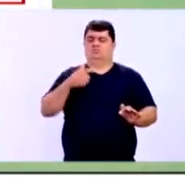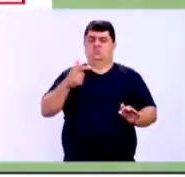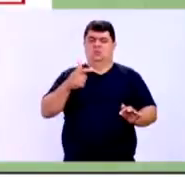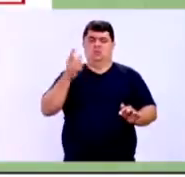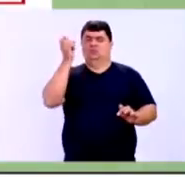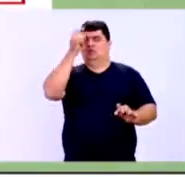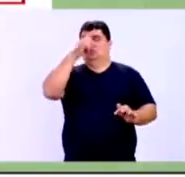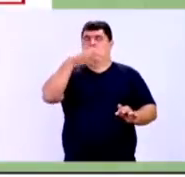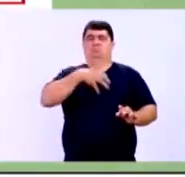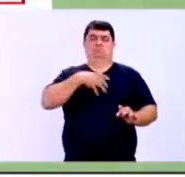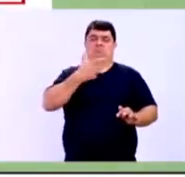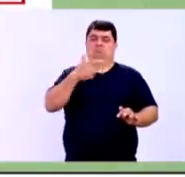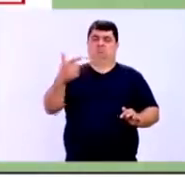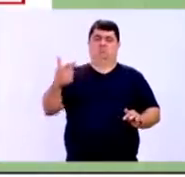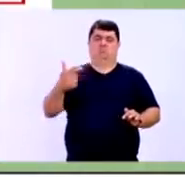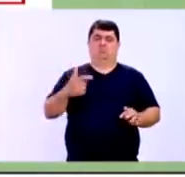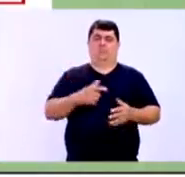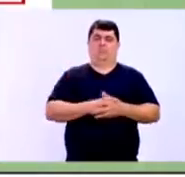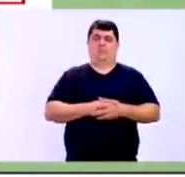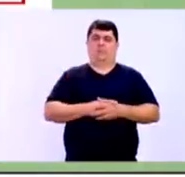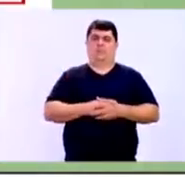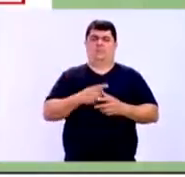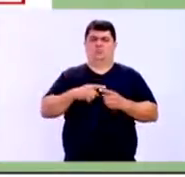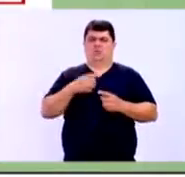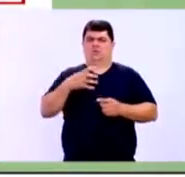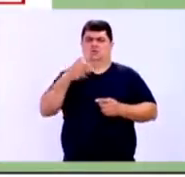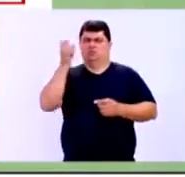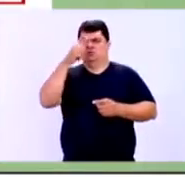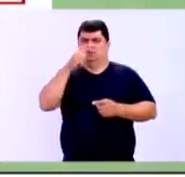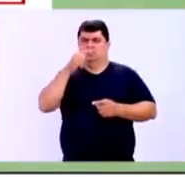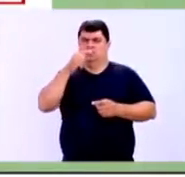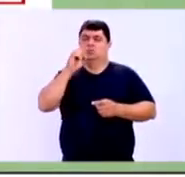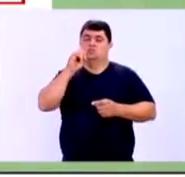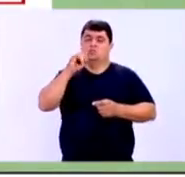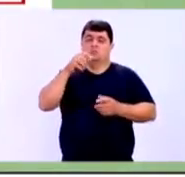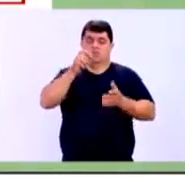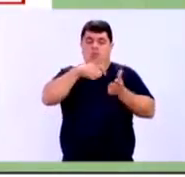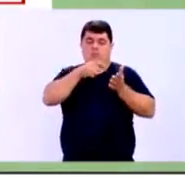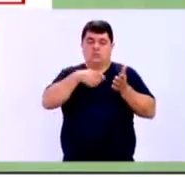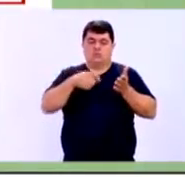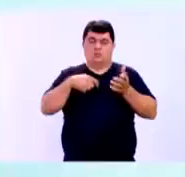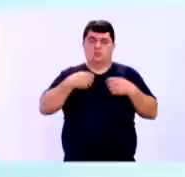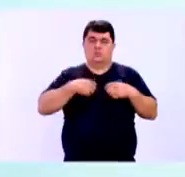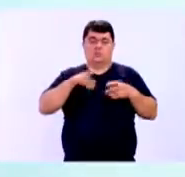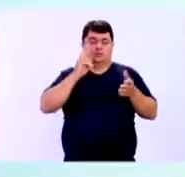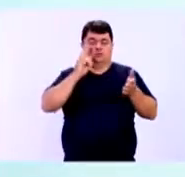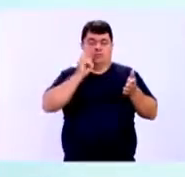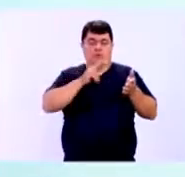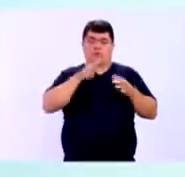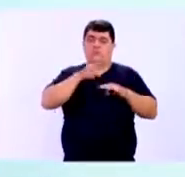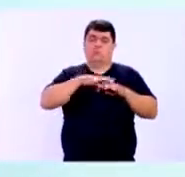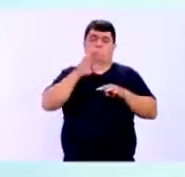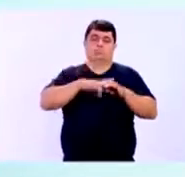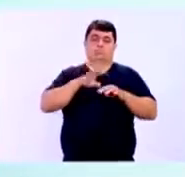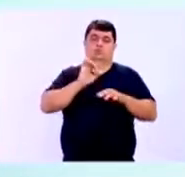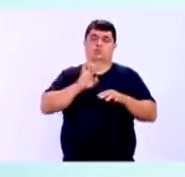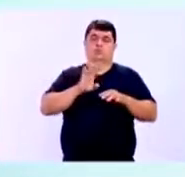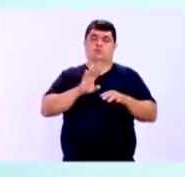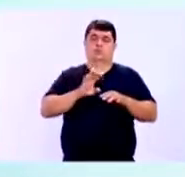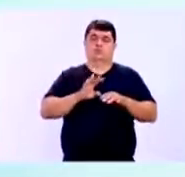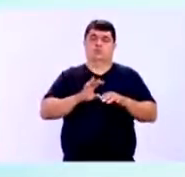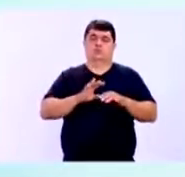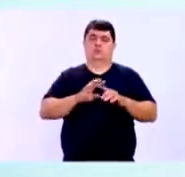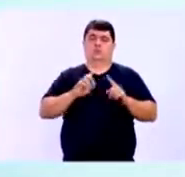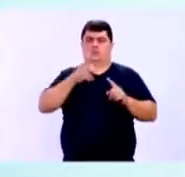mistério, certo? Qual é o mistério? Quando formos fazer à mão, é a matemática. A maioria das pessoas